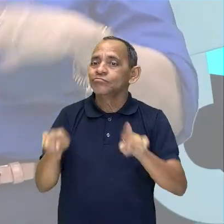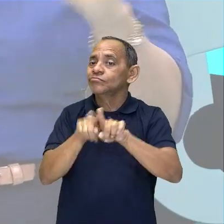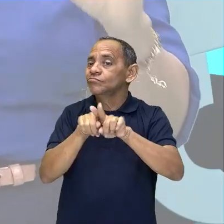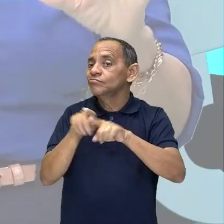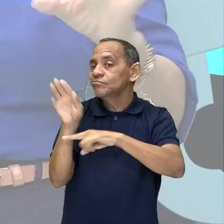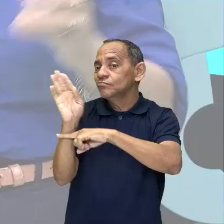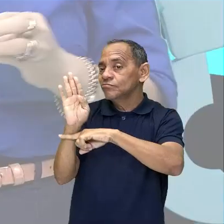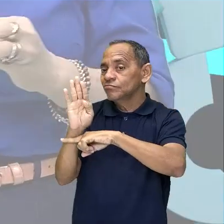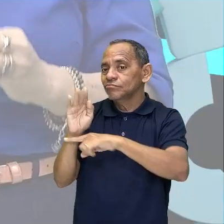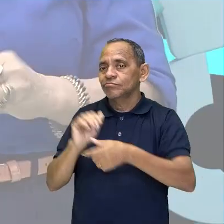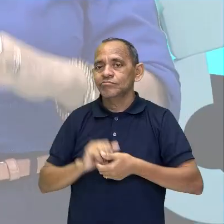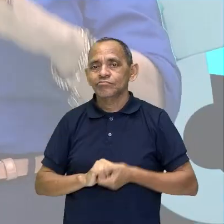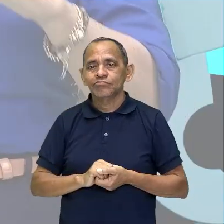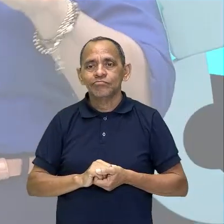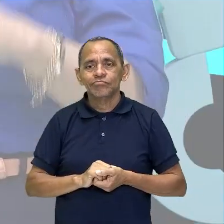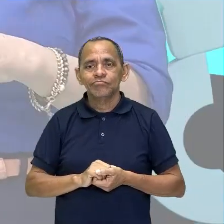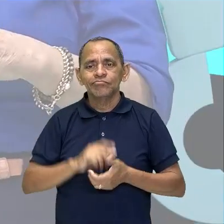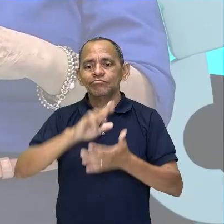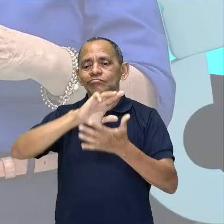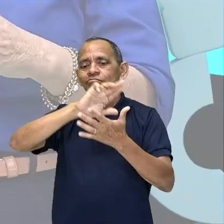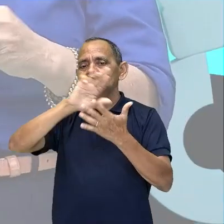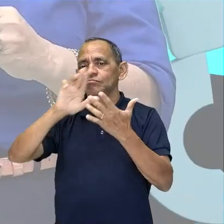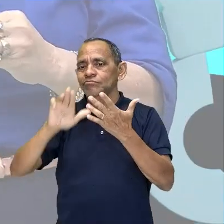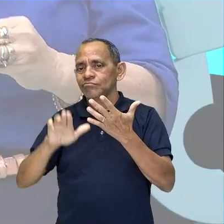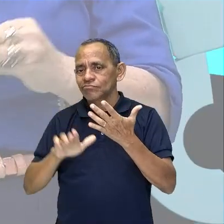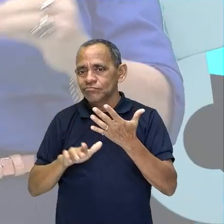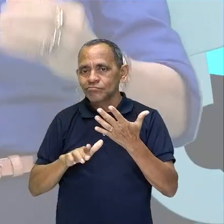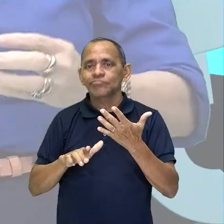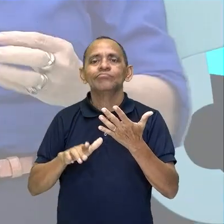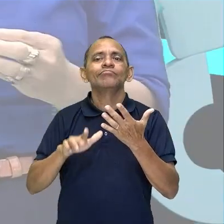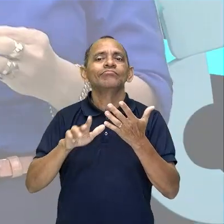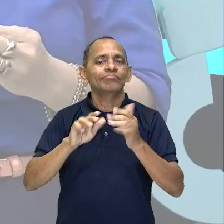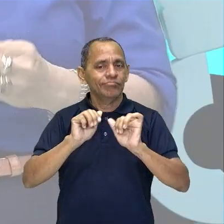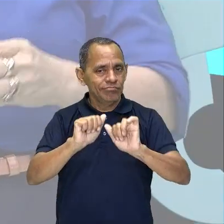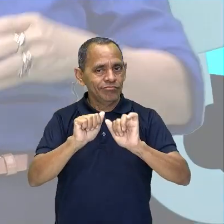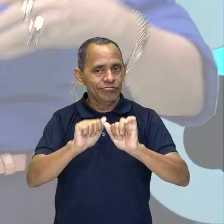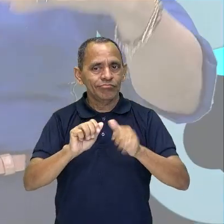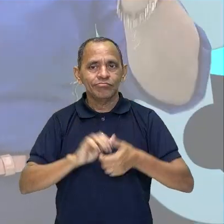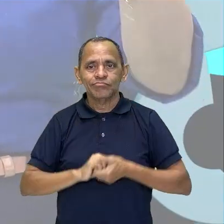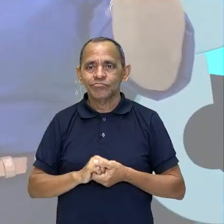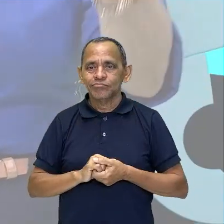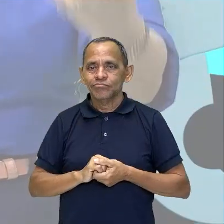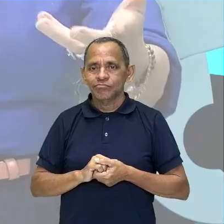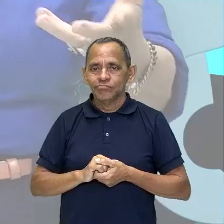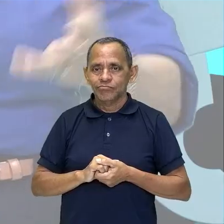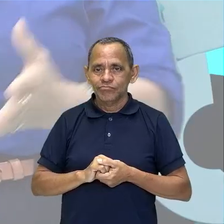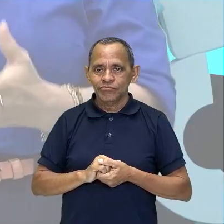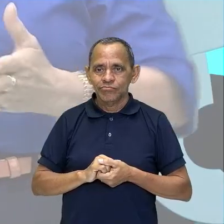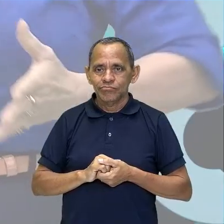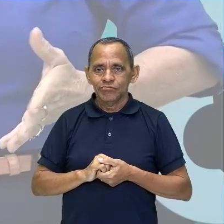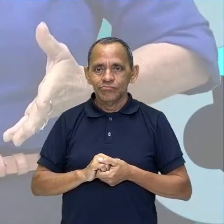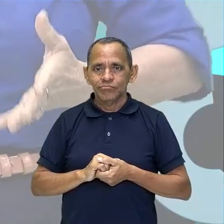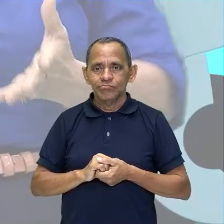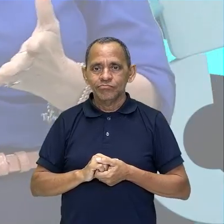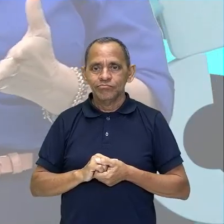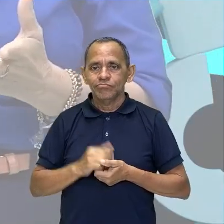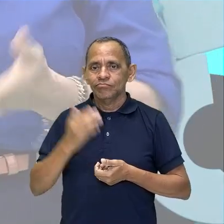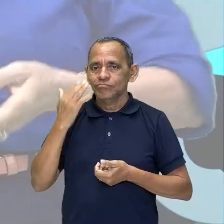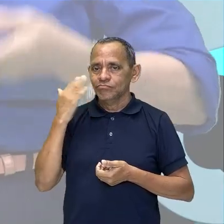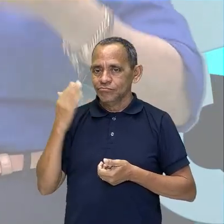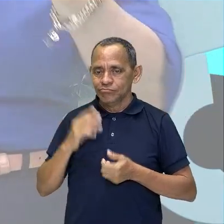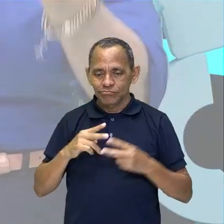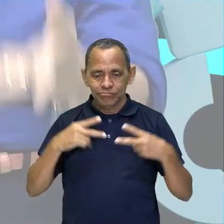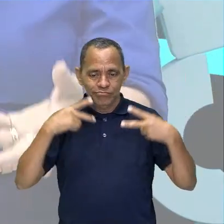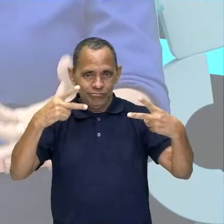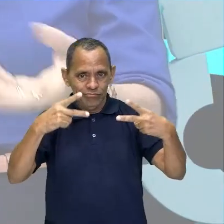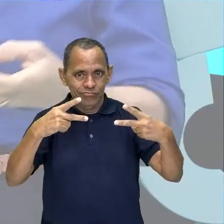vídeos, etc. E os links? Os links, eles são essas conexões, esses caminhos que